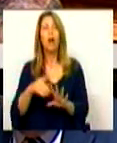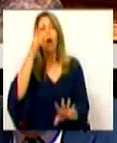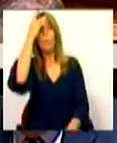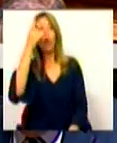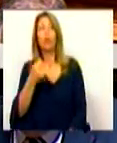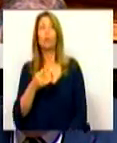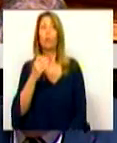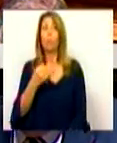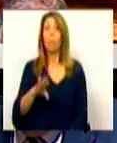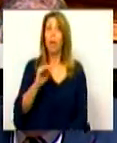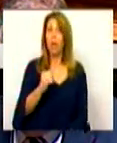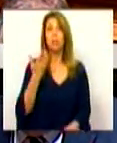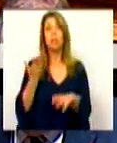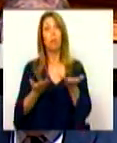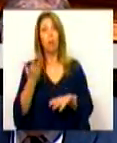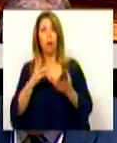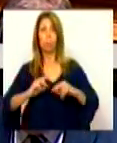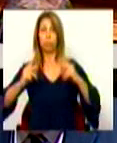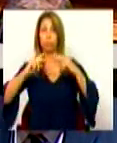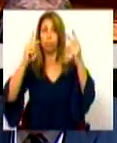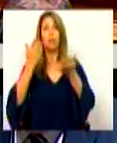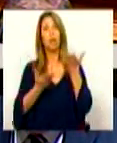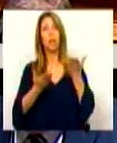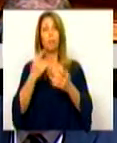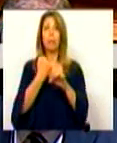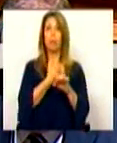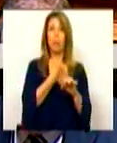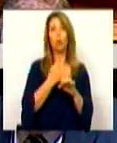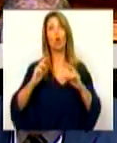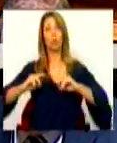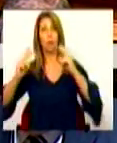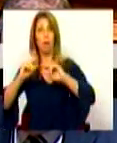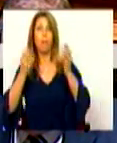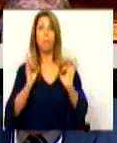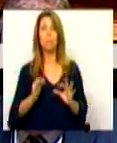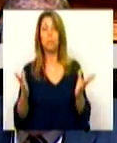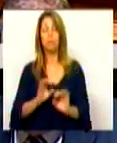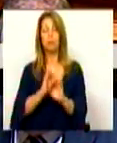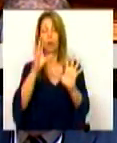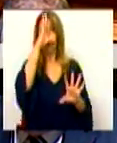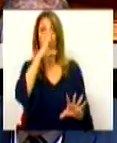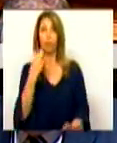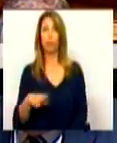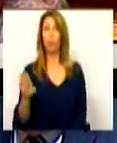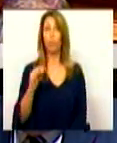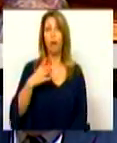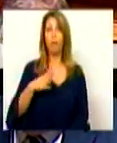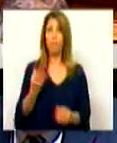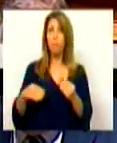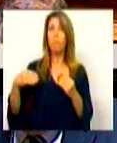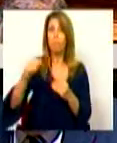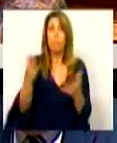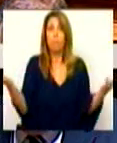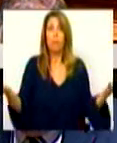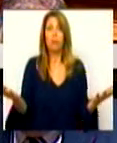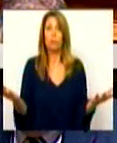tem de ser tratada com equidade entre trabalhadores e entre carreiras. Claro que no Governo e no PS queríamos ir mais longe,